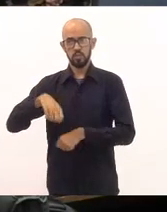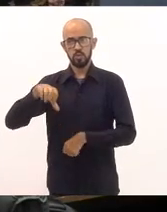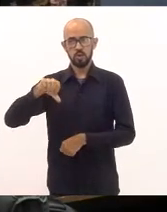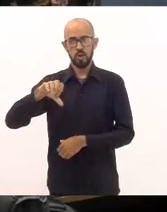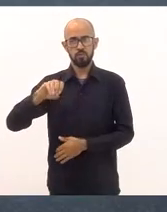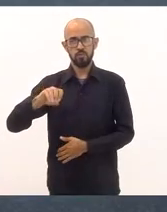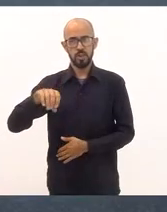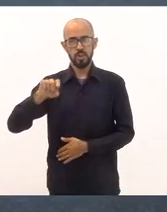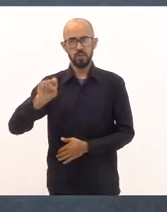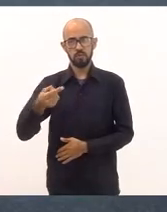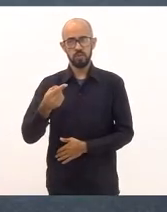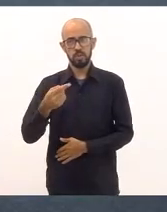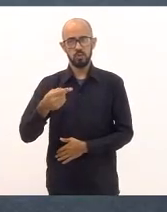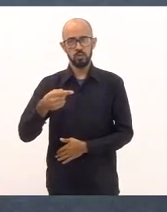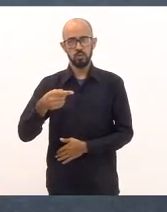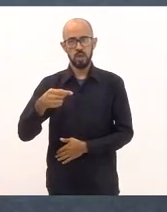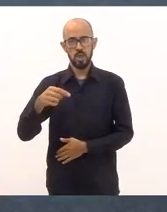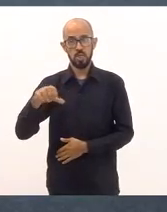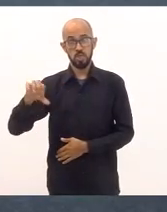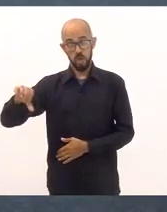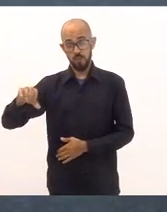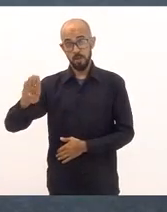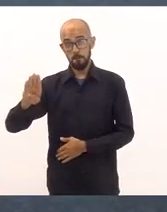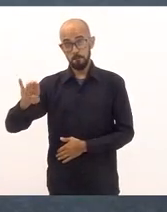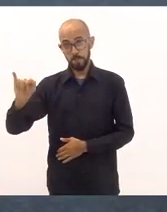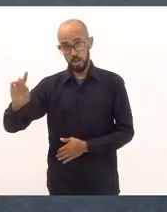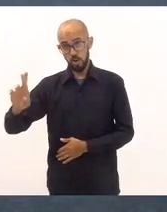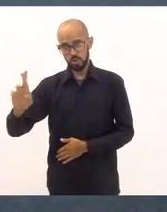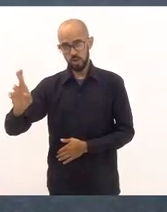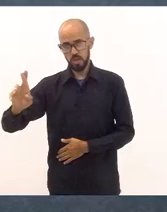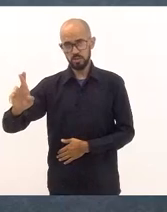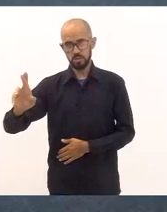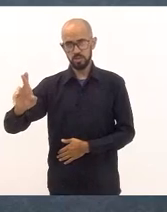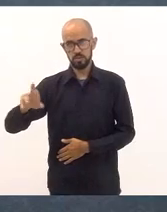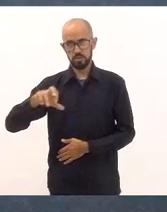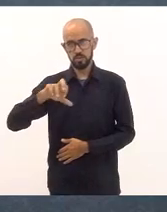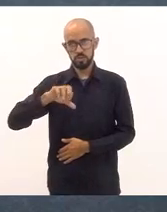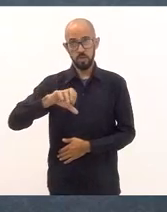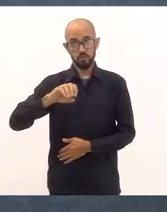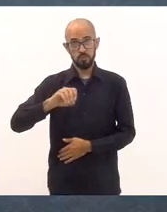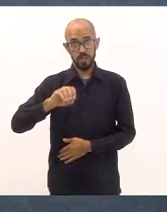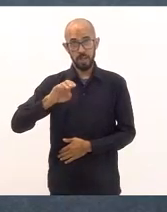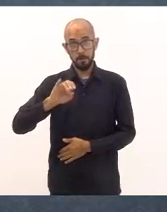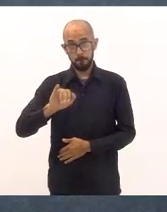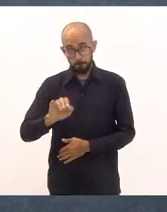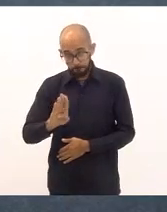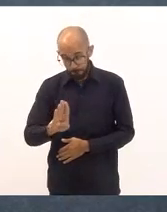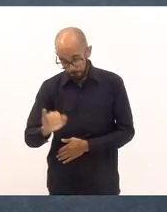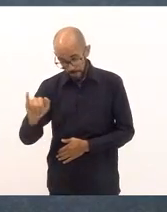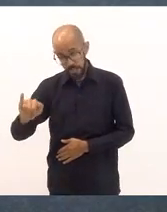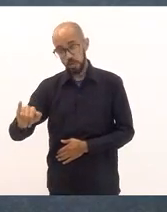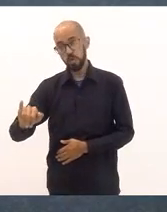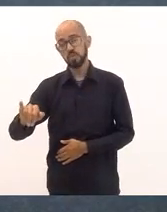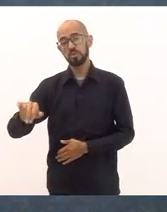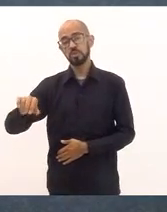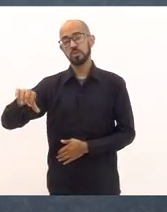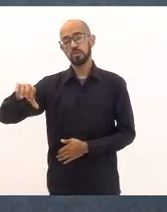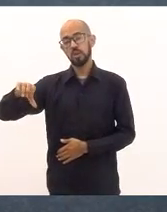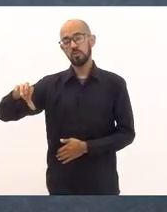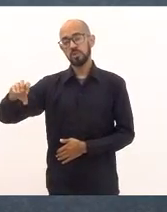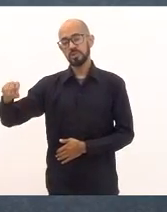90,9 bilhões de reais. 90 bilhões e 900 milhões de